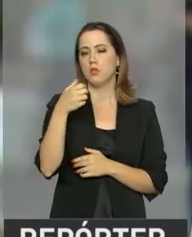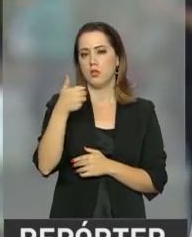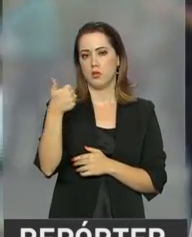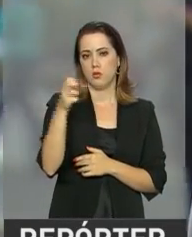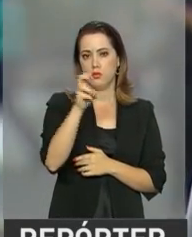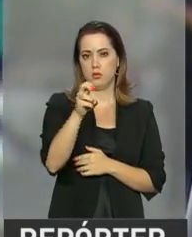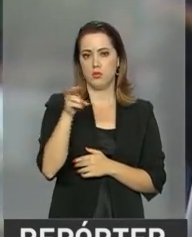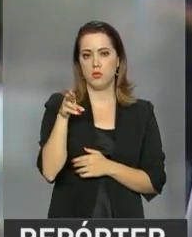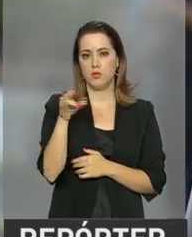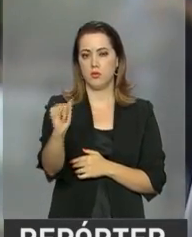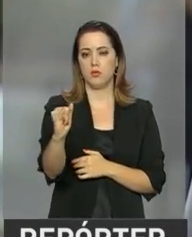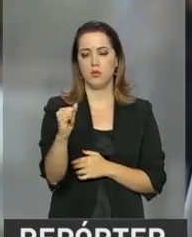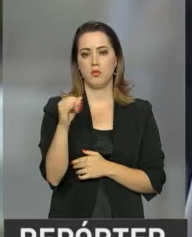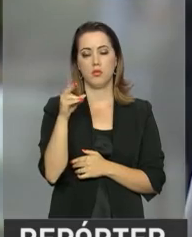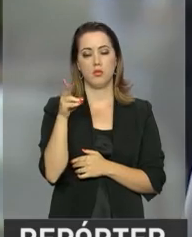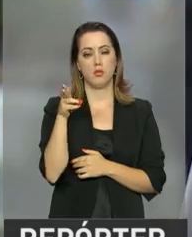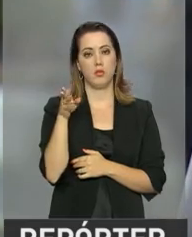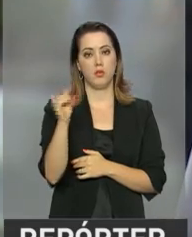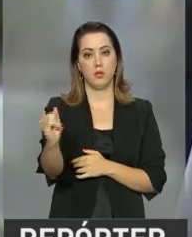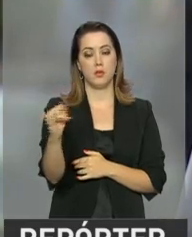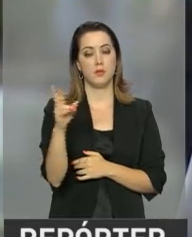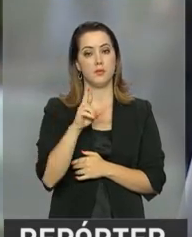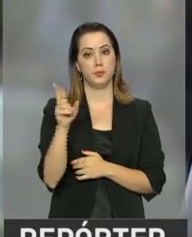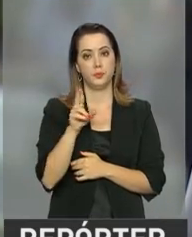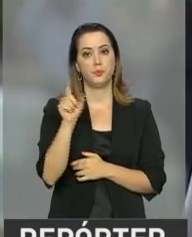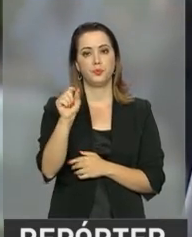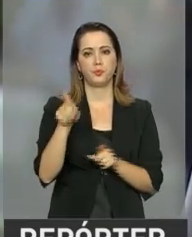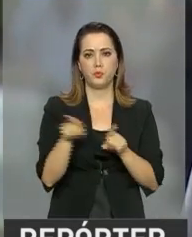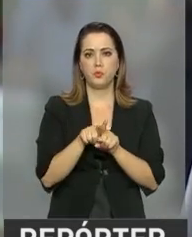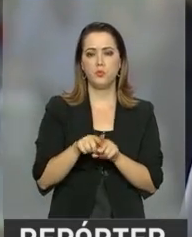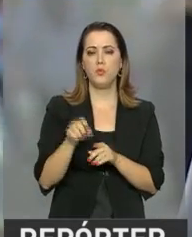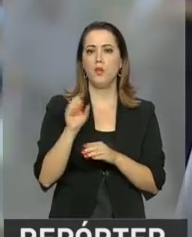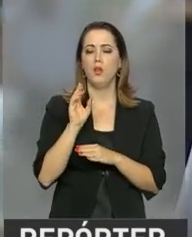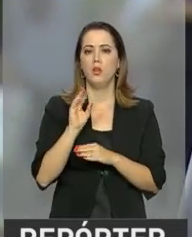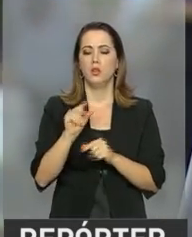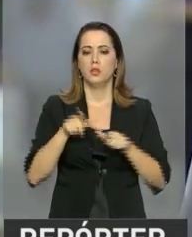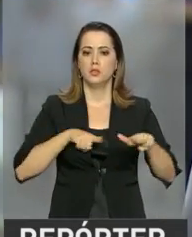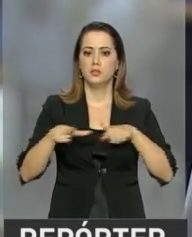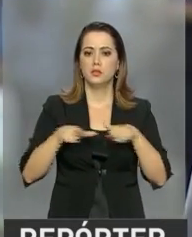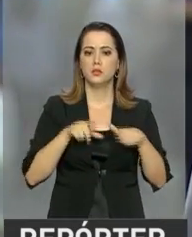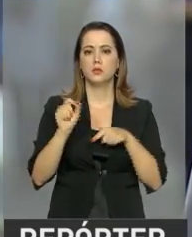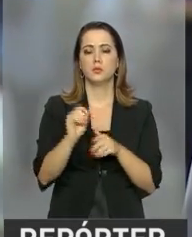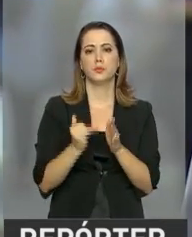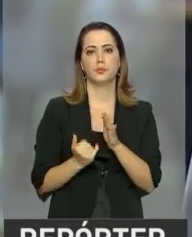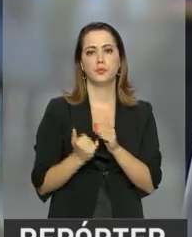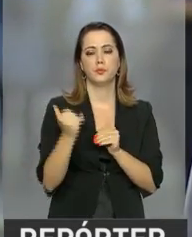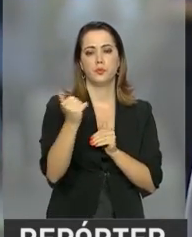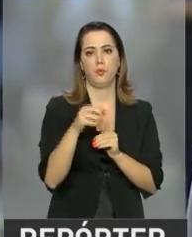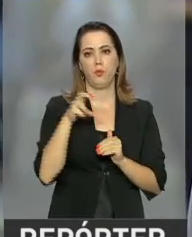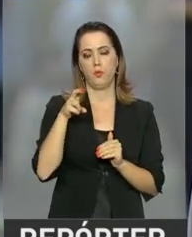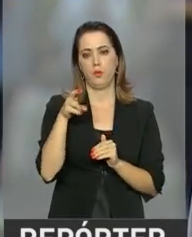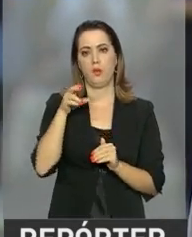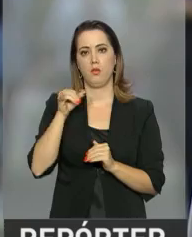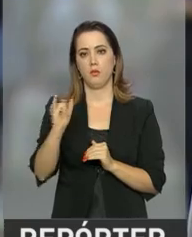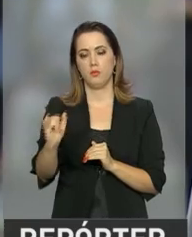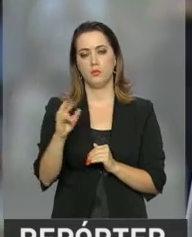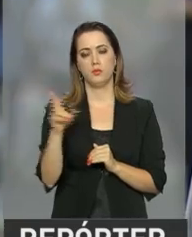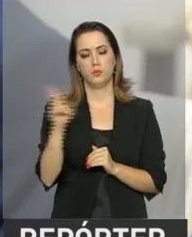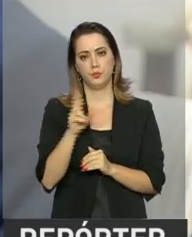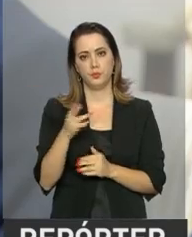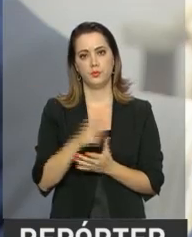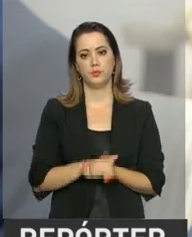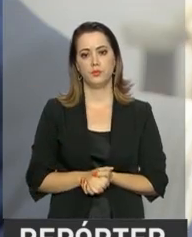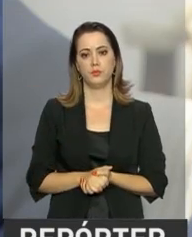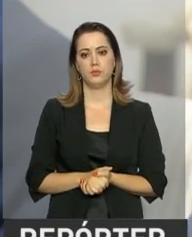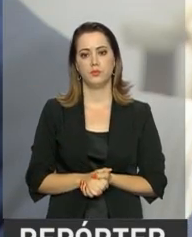bilhões de reais. Já com o seguro-desemprego e o abono salarial, a ampliação atingiu 5 bilhões e meio de reais.